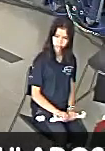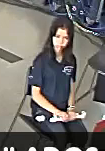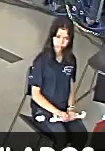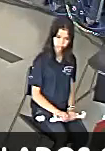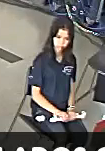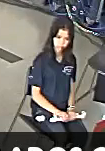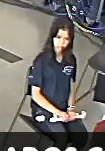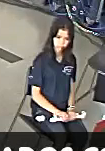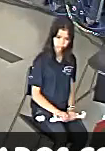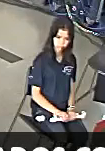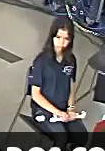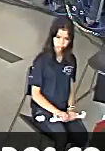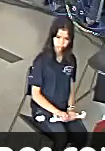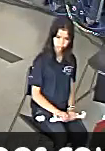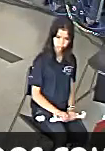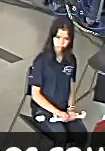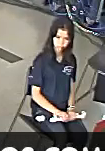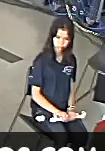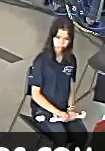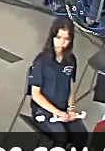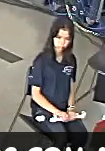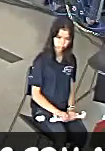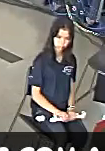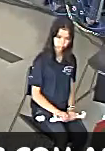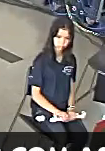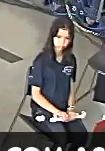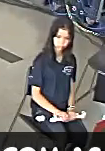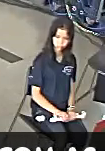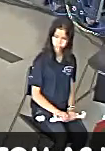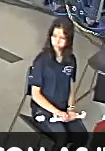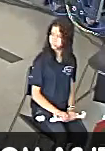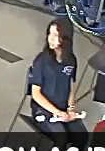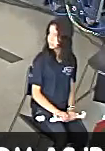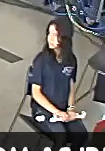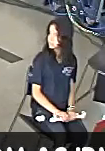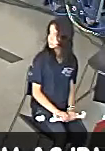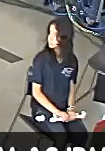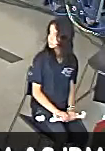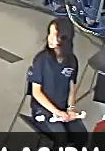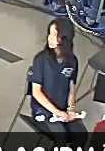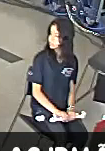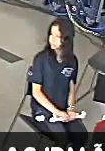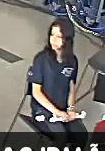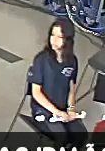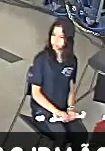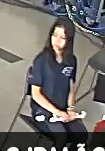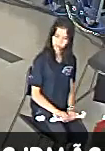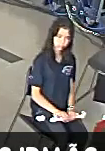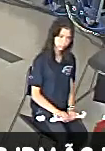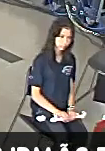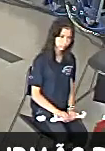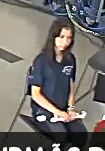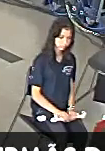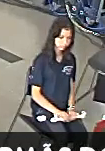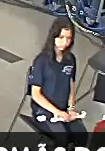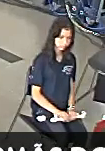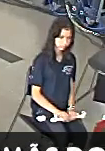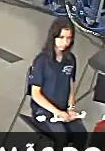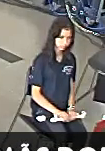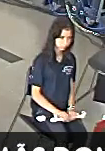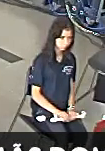E vou entregar, gente, e vou chamar os demais para a gente fazer uma foto junto aqui. Onde que nós vamos fazer, Miguel? Onde que